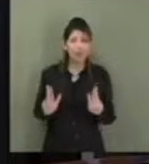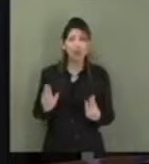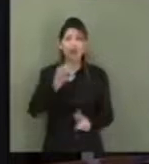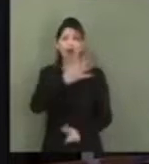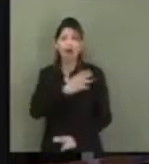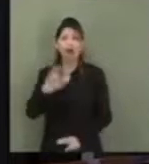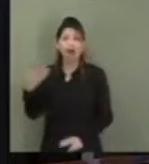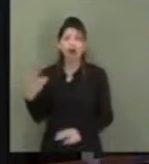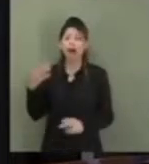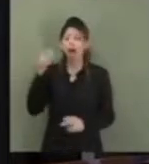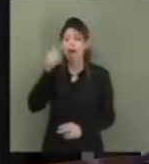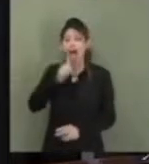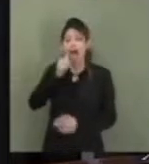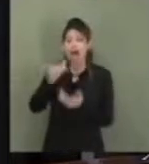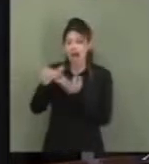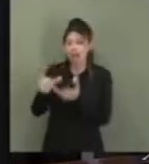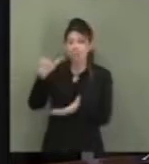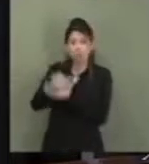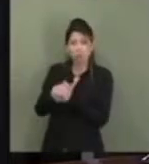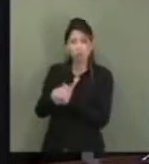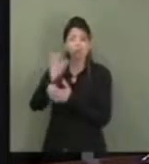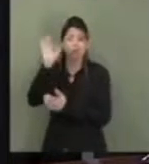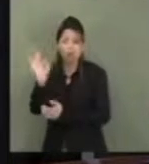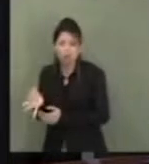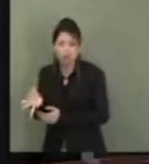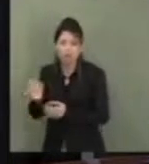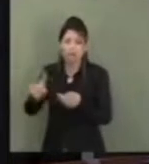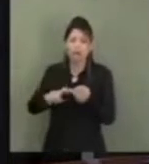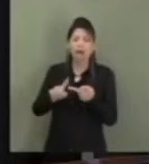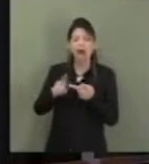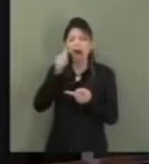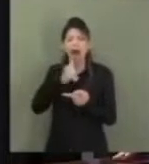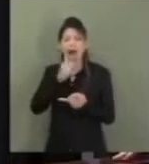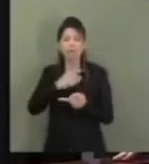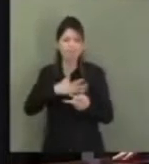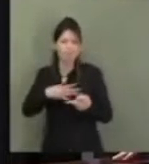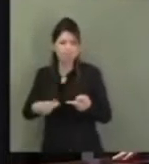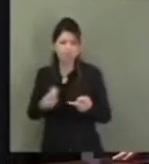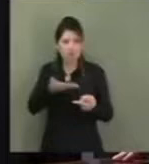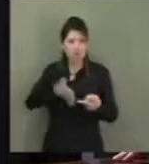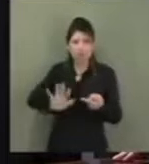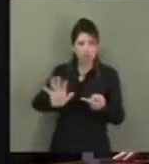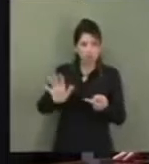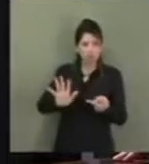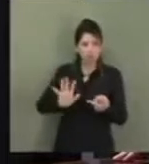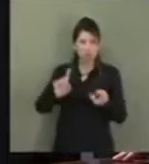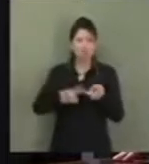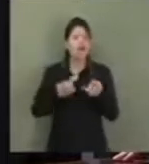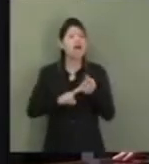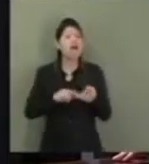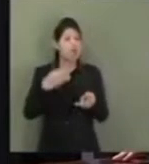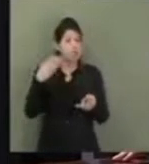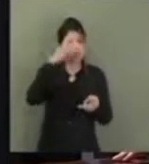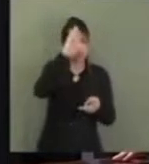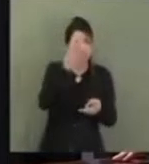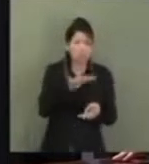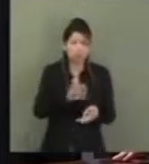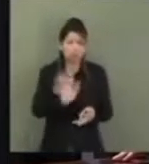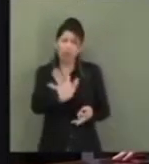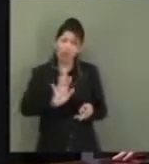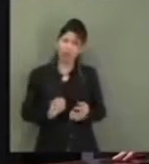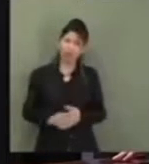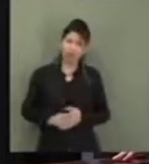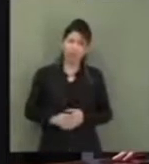vacinou, a filha não se vacinou por orientação médica. E aí vem essa narrativa de tentativa de fraudar um